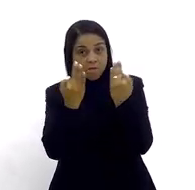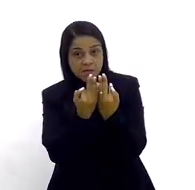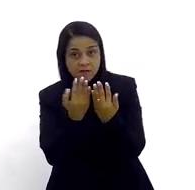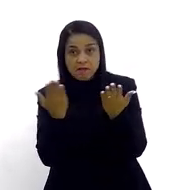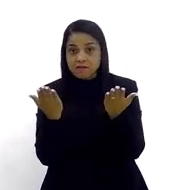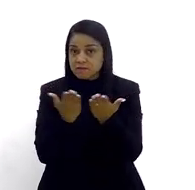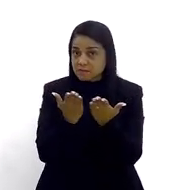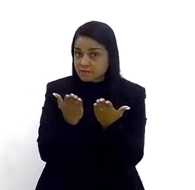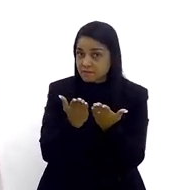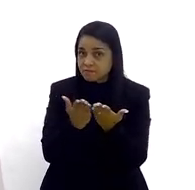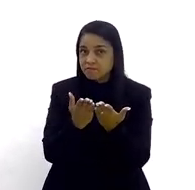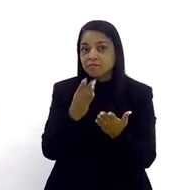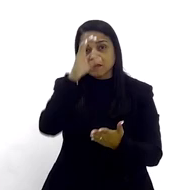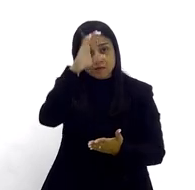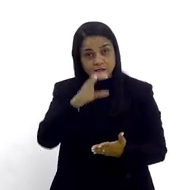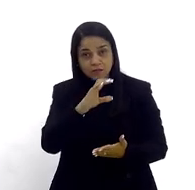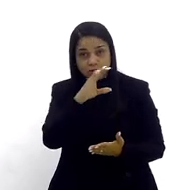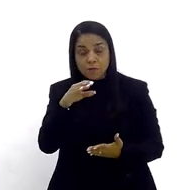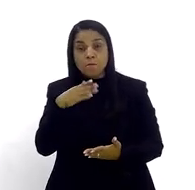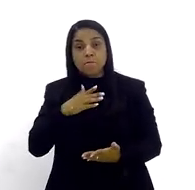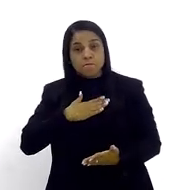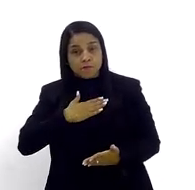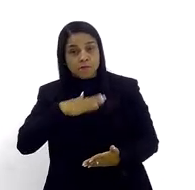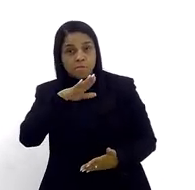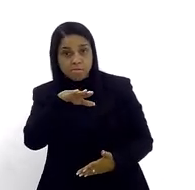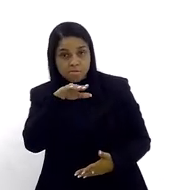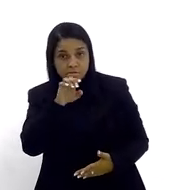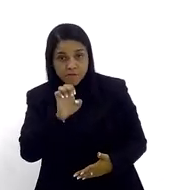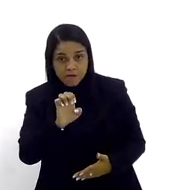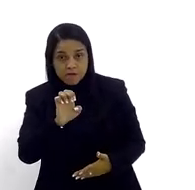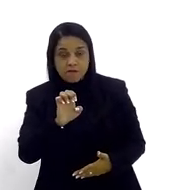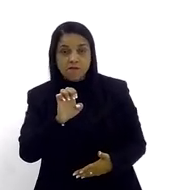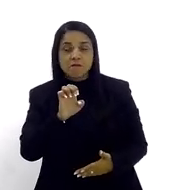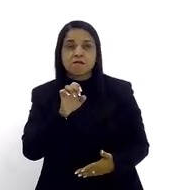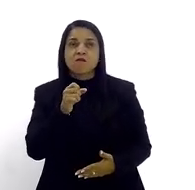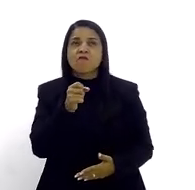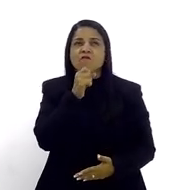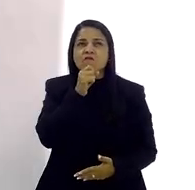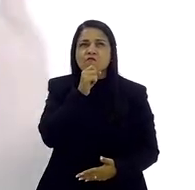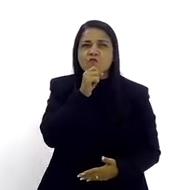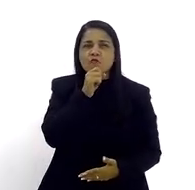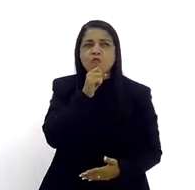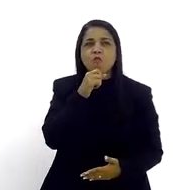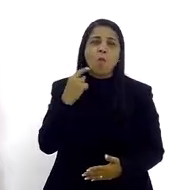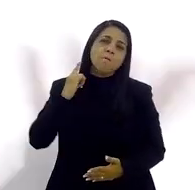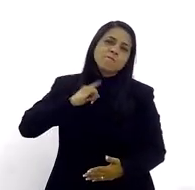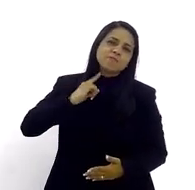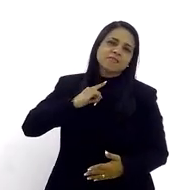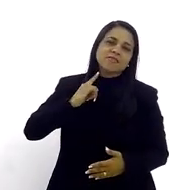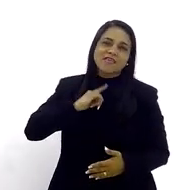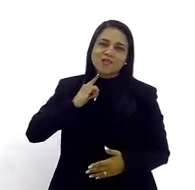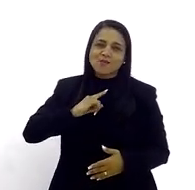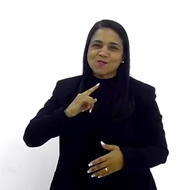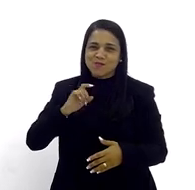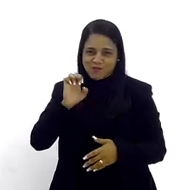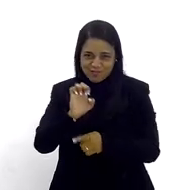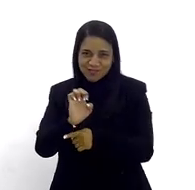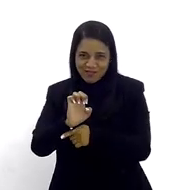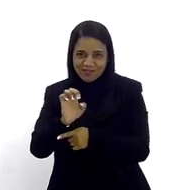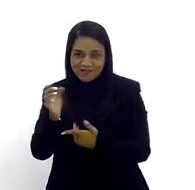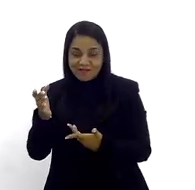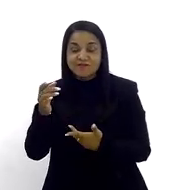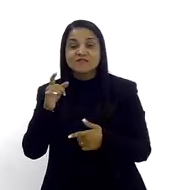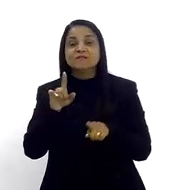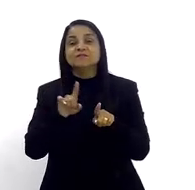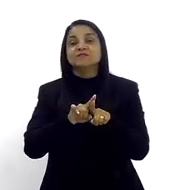Cristã católica a minha a minha mãe vende meus avós eram mineiros então é aquela coisa mineira